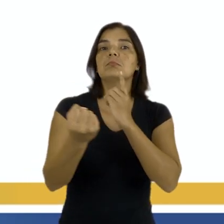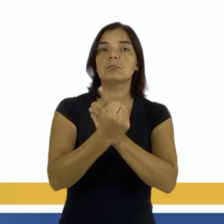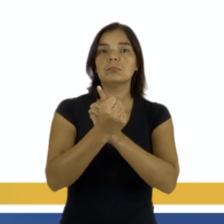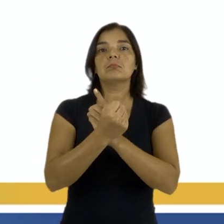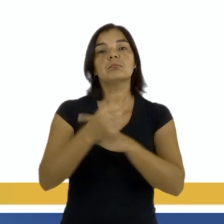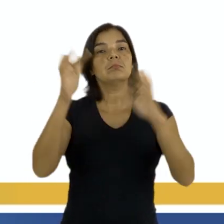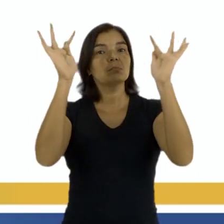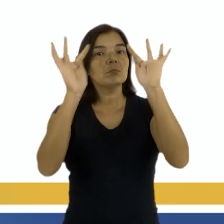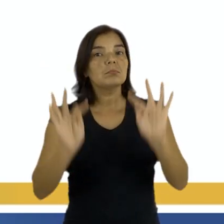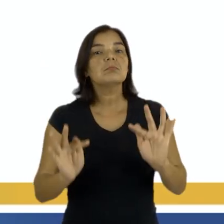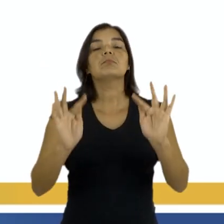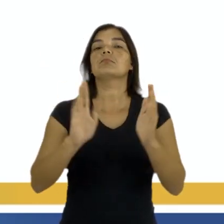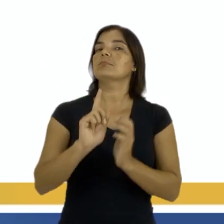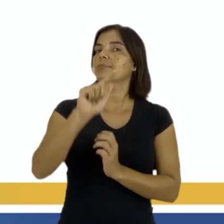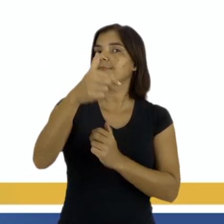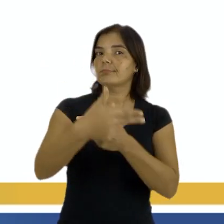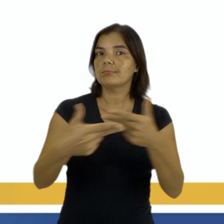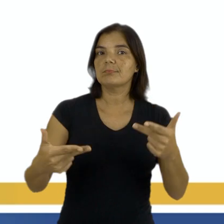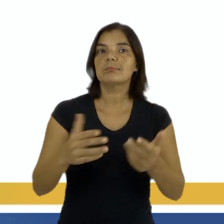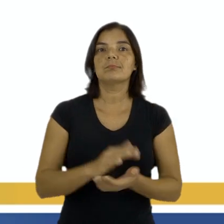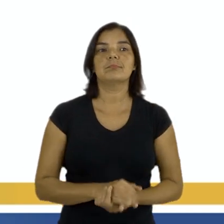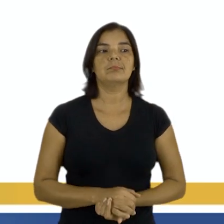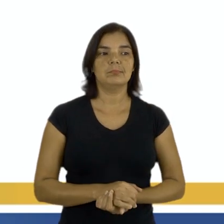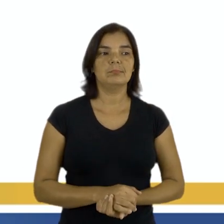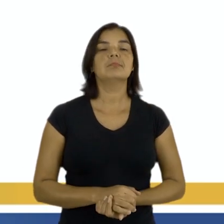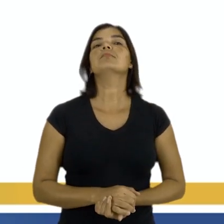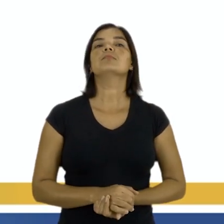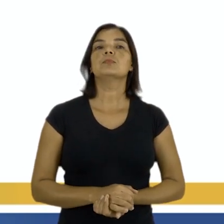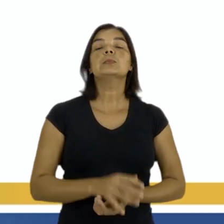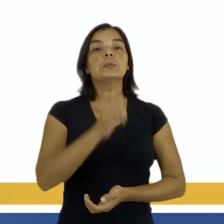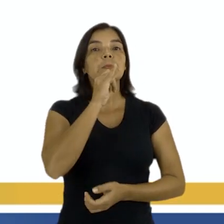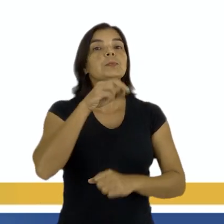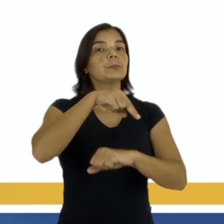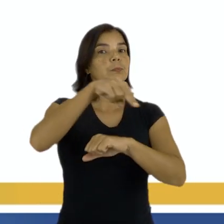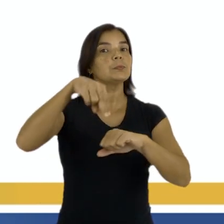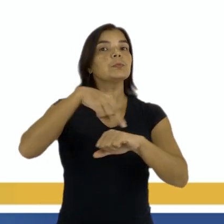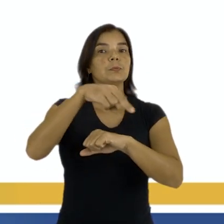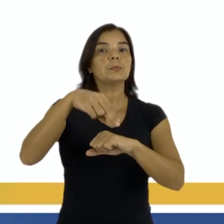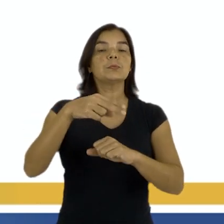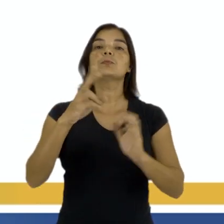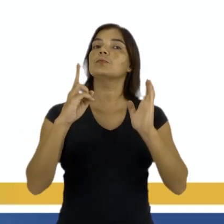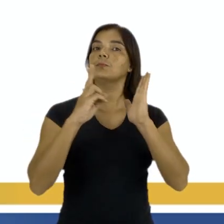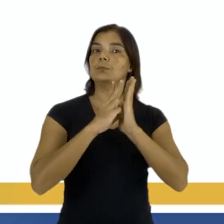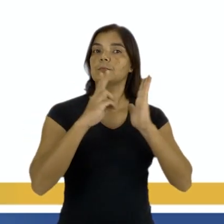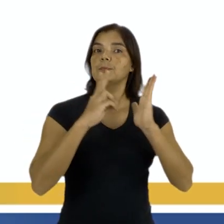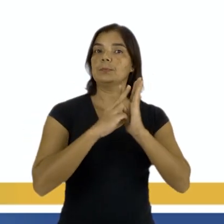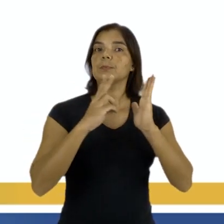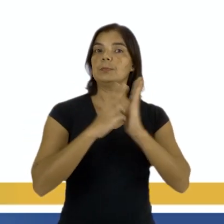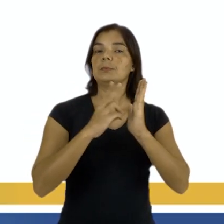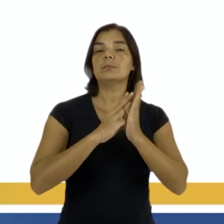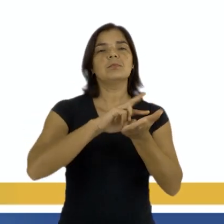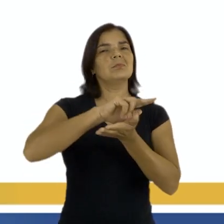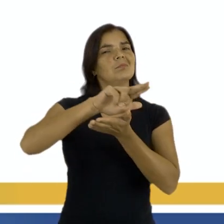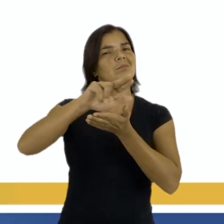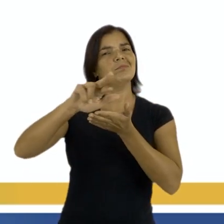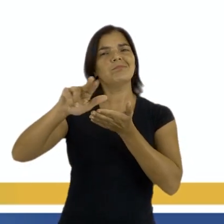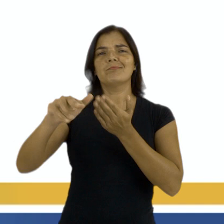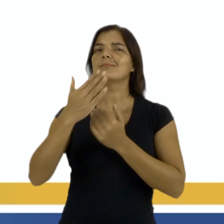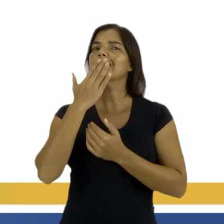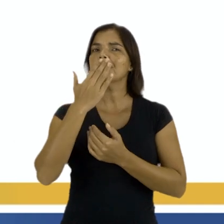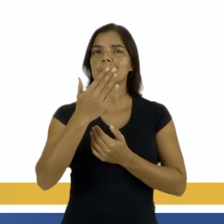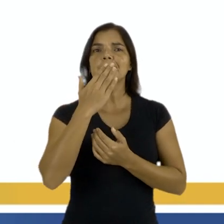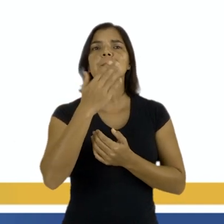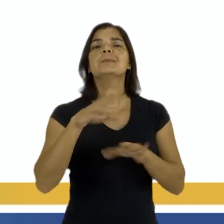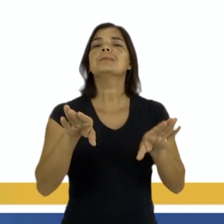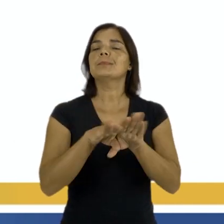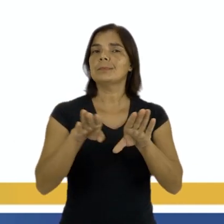ser feliz, etc. Certo? Como exemplo de nação, nós temos os povos indígenas, Kaxinawá, os índios do Xingu, que